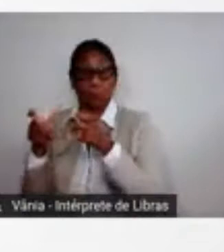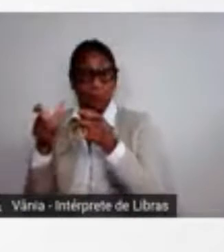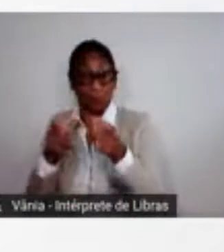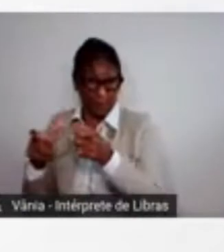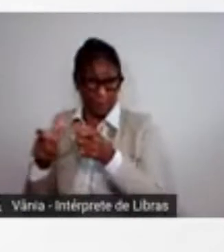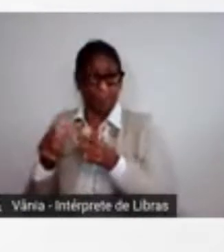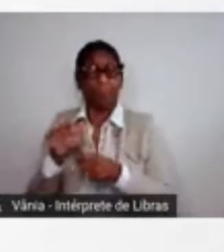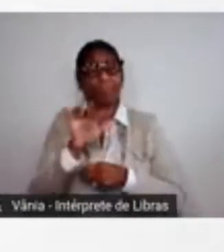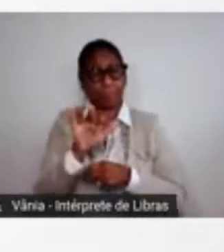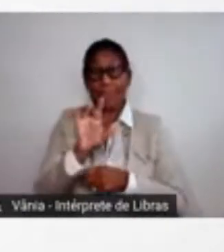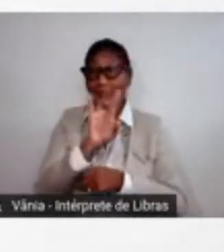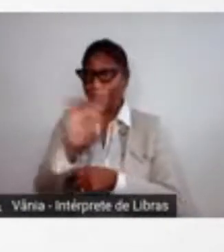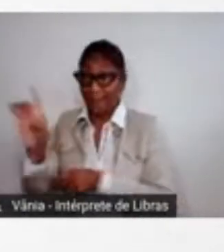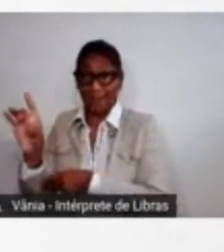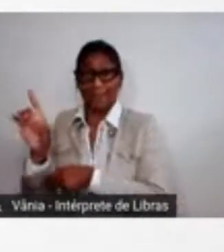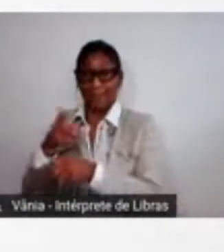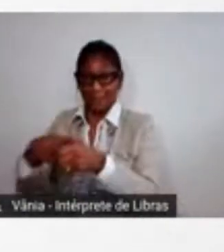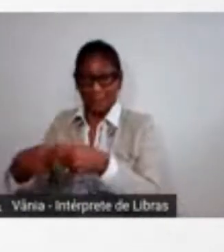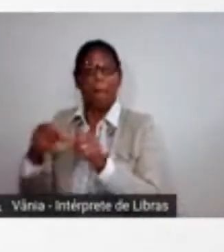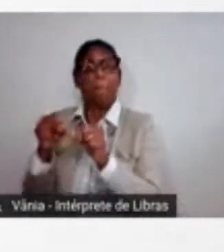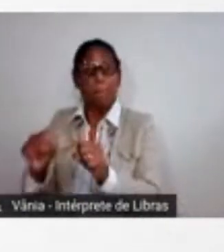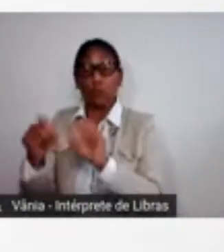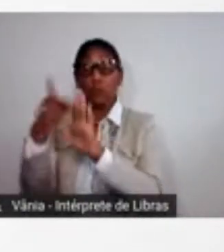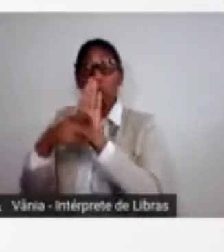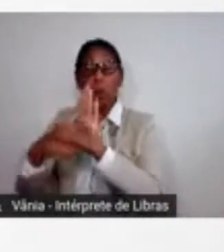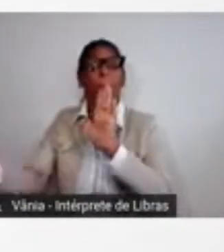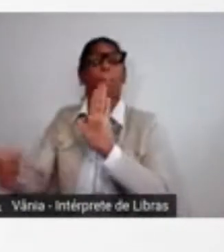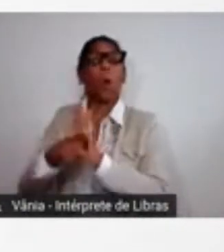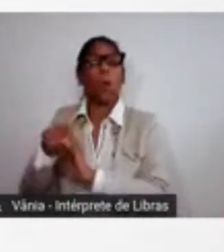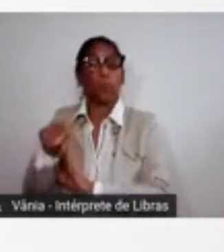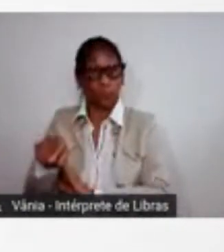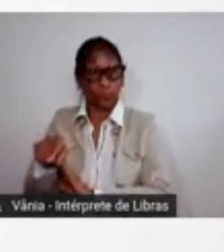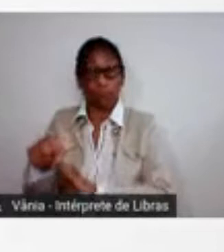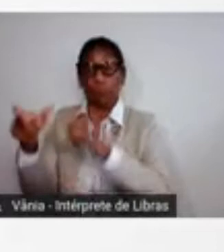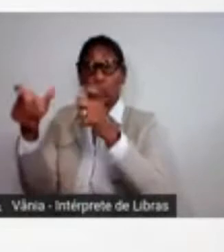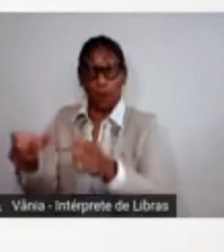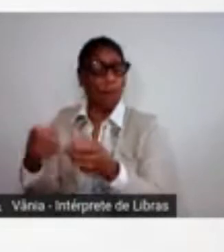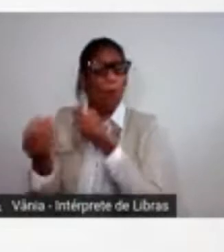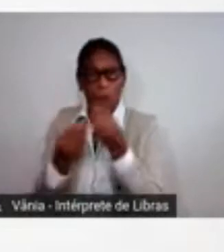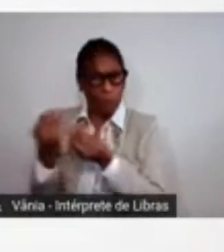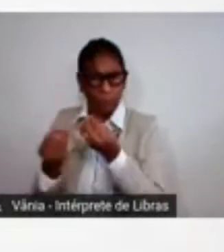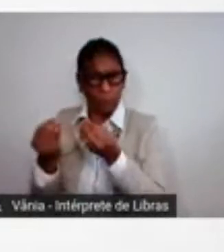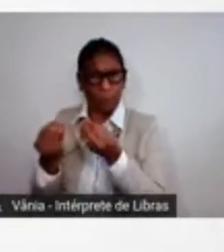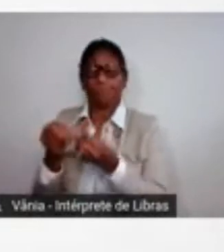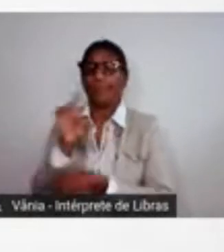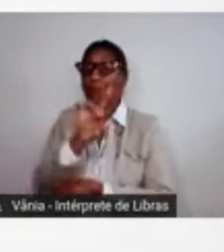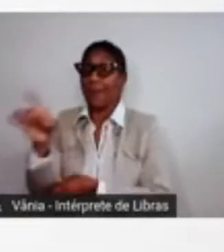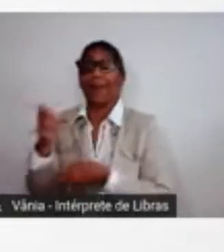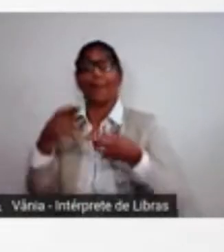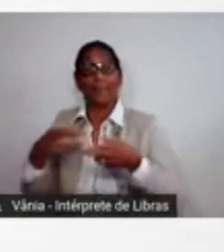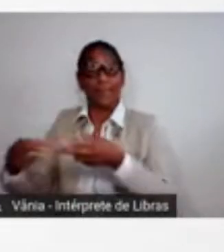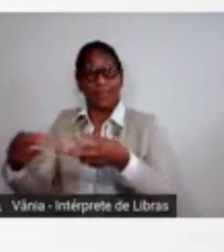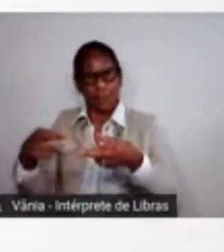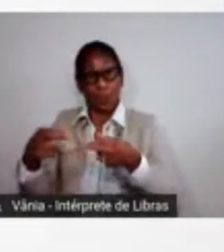possibilidade de definir protocolos próprios. Mas como é que isso vai funcionar? As regiões terão